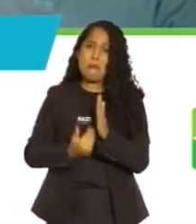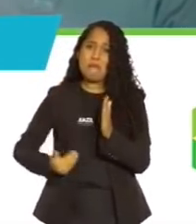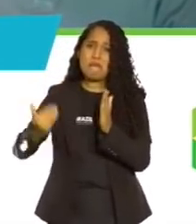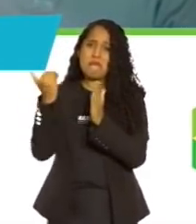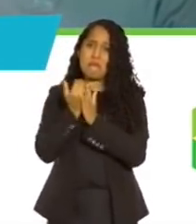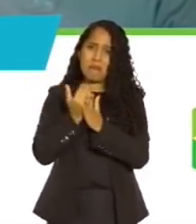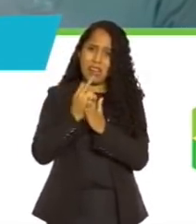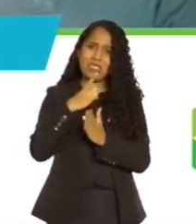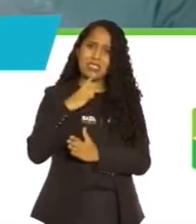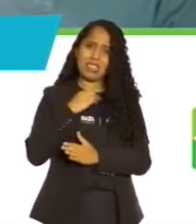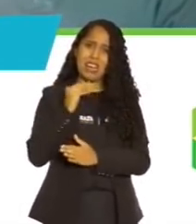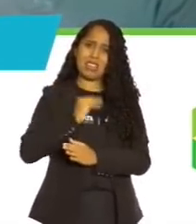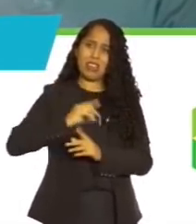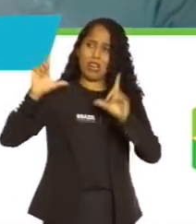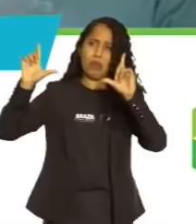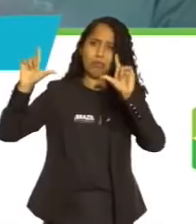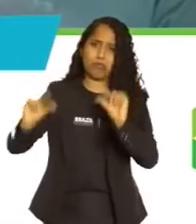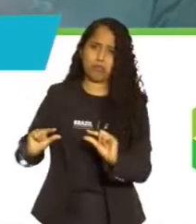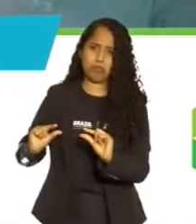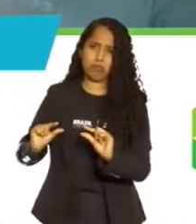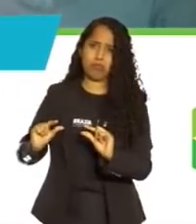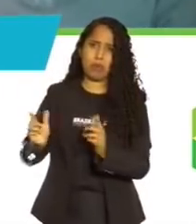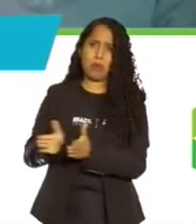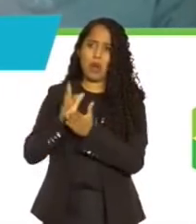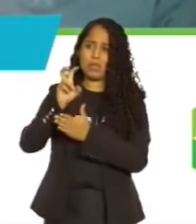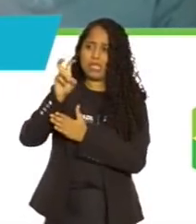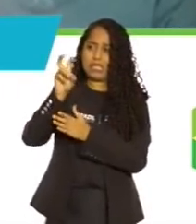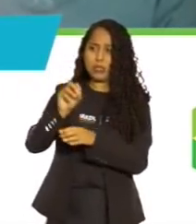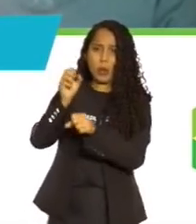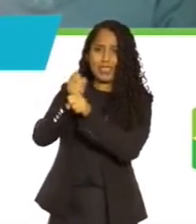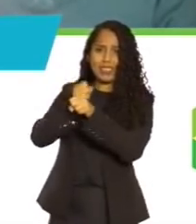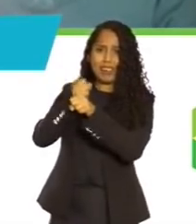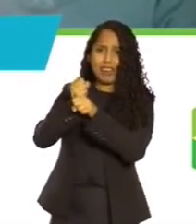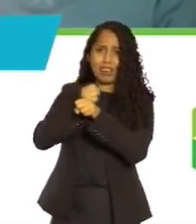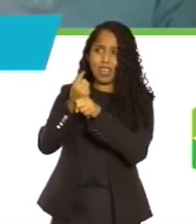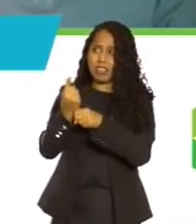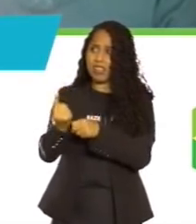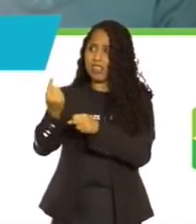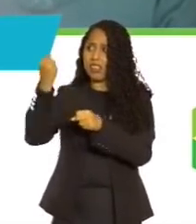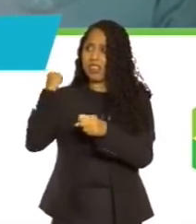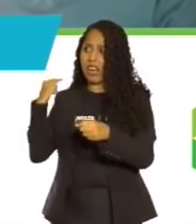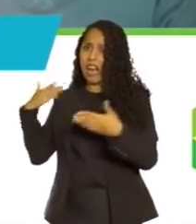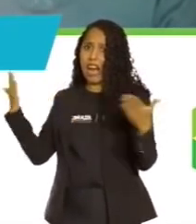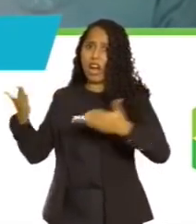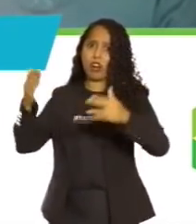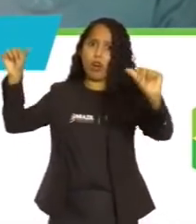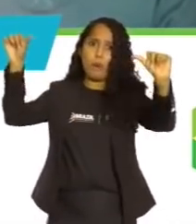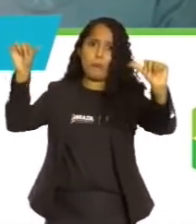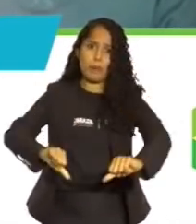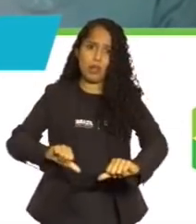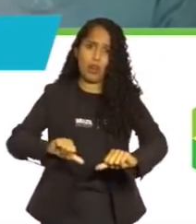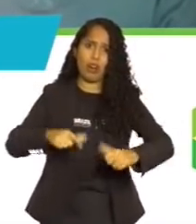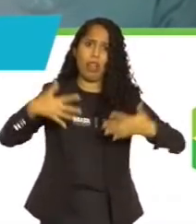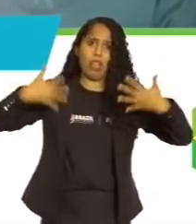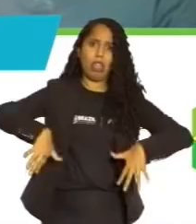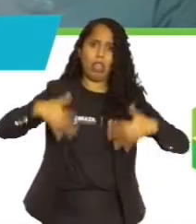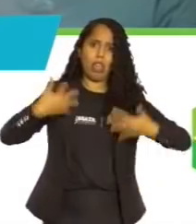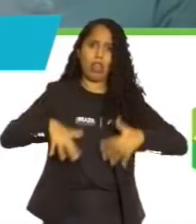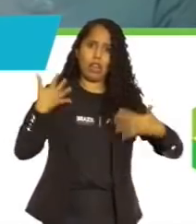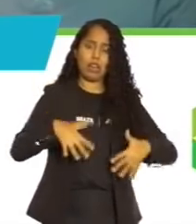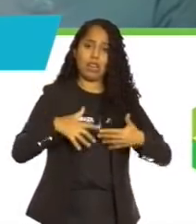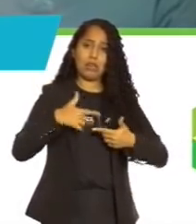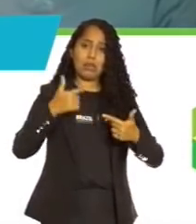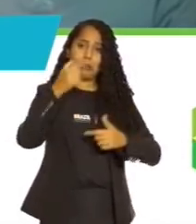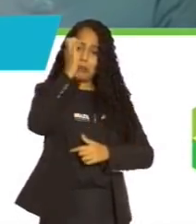história do Brasil nos últimos 50 anos. Nunca houve tanta pobreza, tanta miséria, tanto desespero em brasileiros de todas